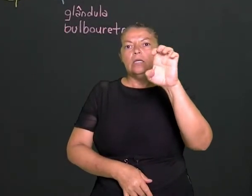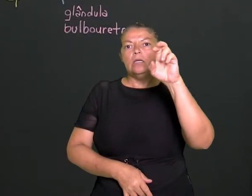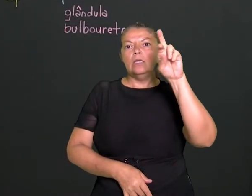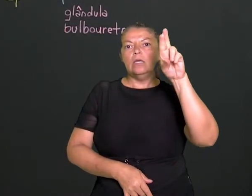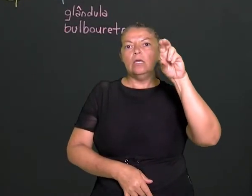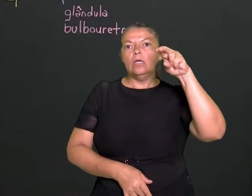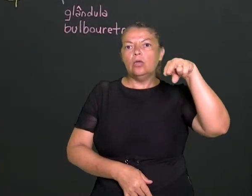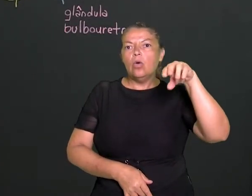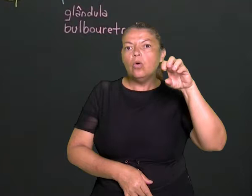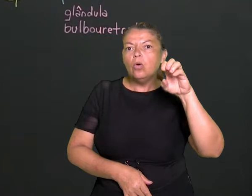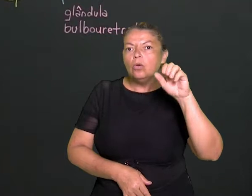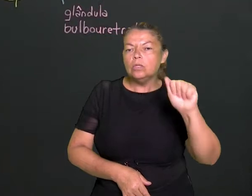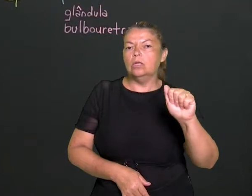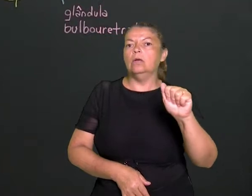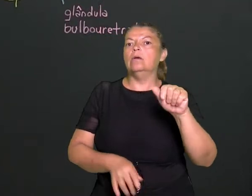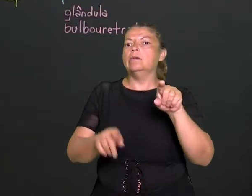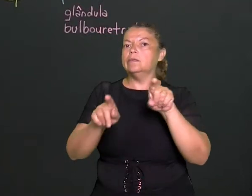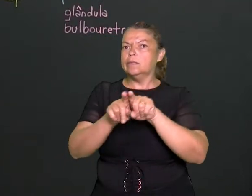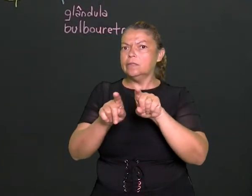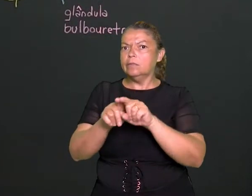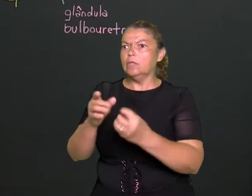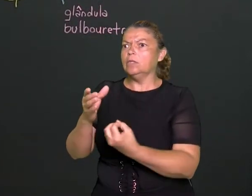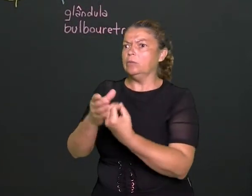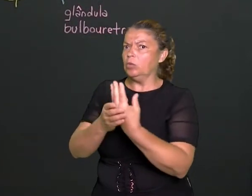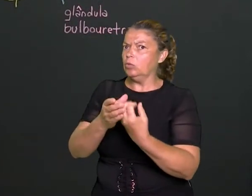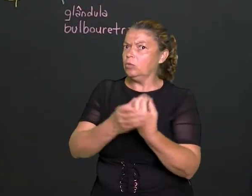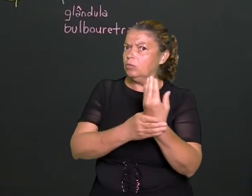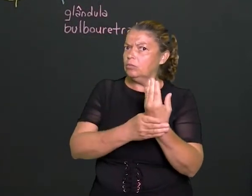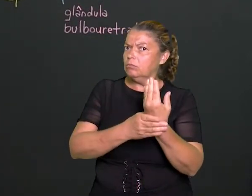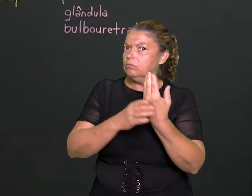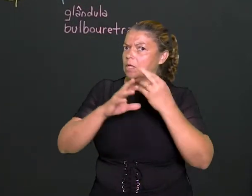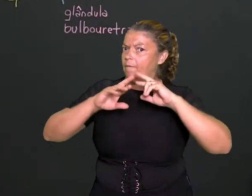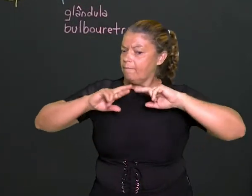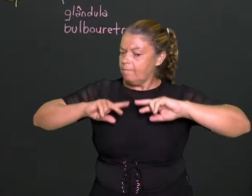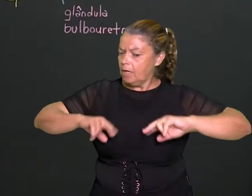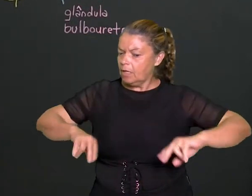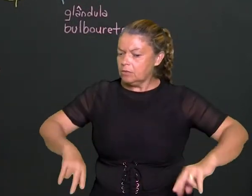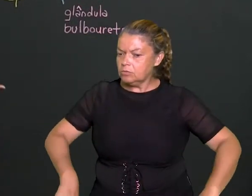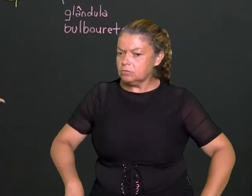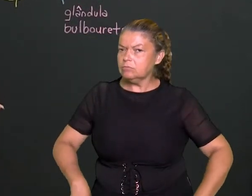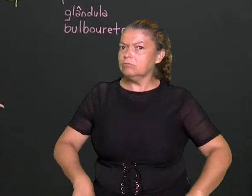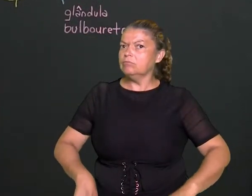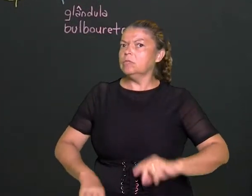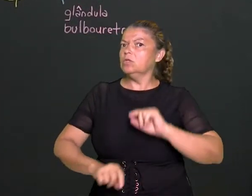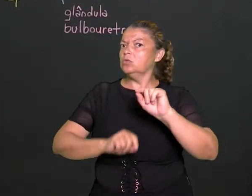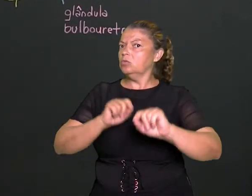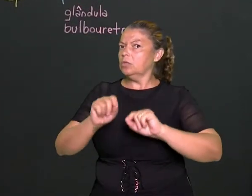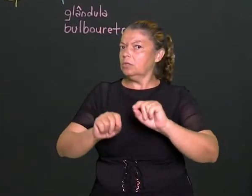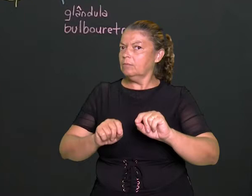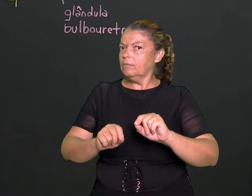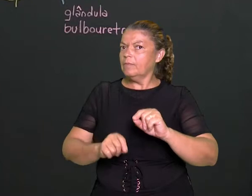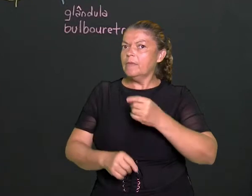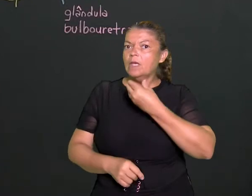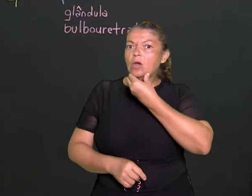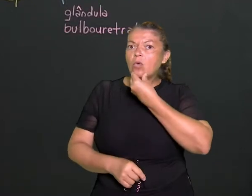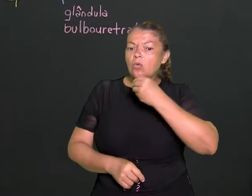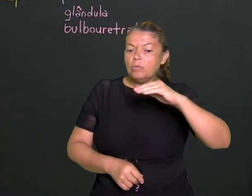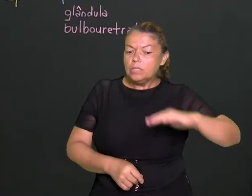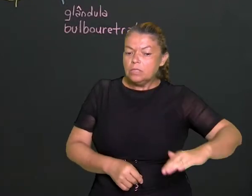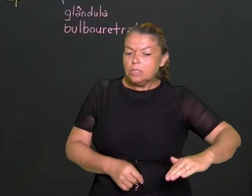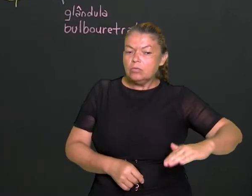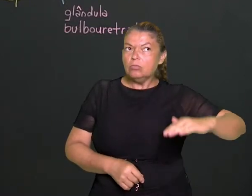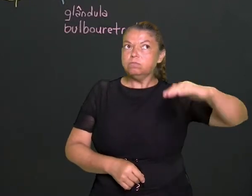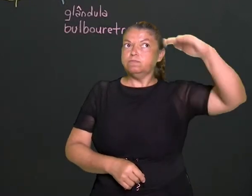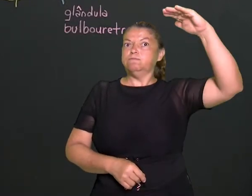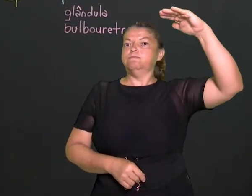hormônio que na puberdade ele promove uma série de modificações no corpo desse menino, fazendo-o se tornar um homem. E onde